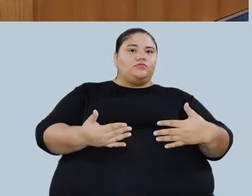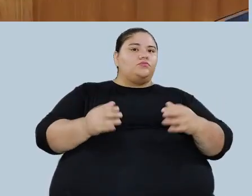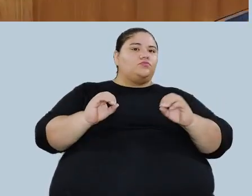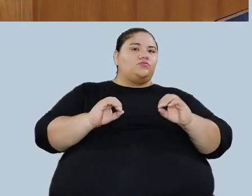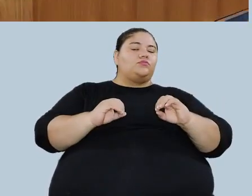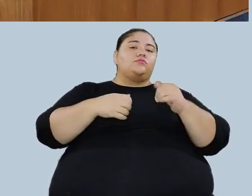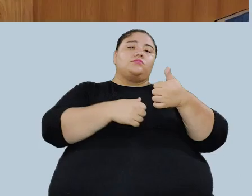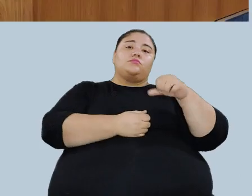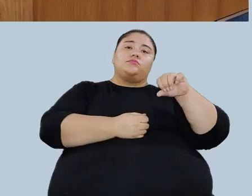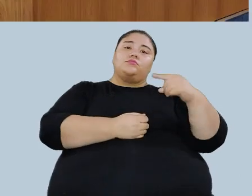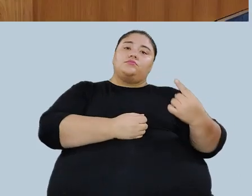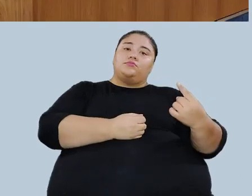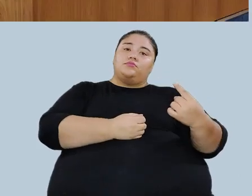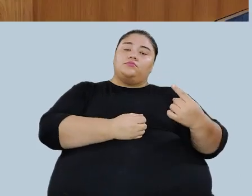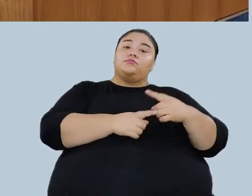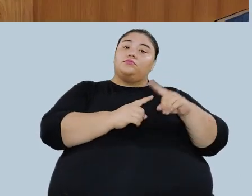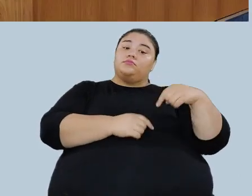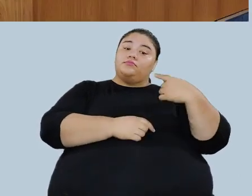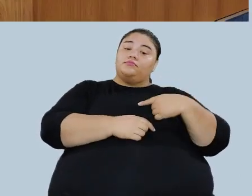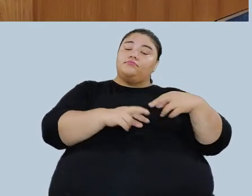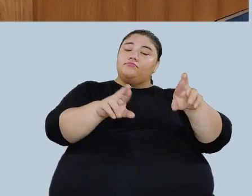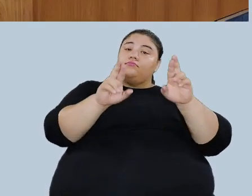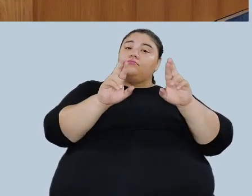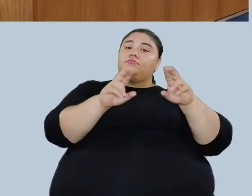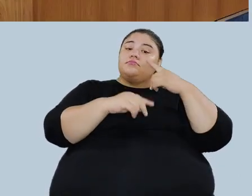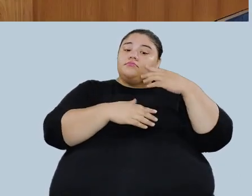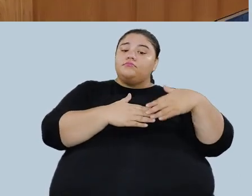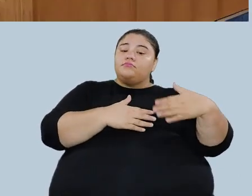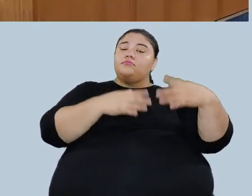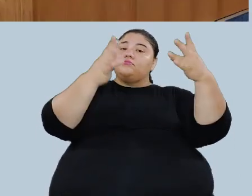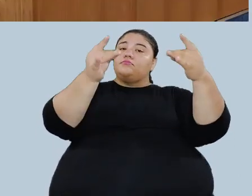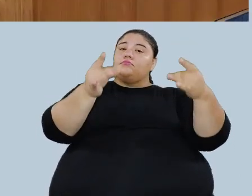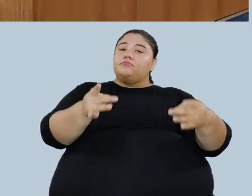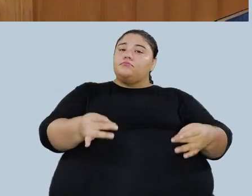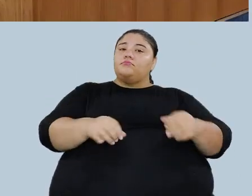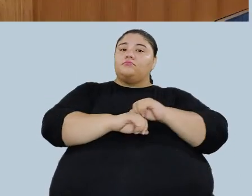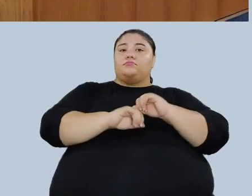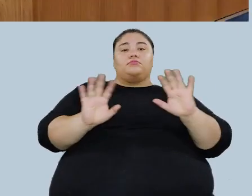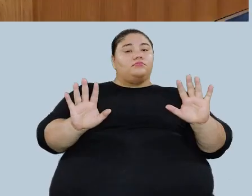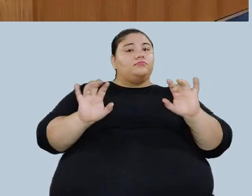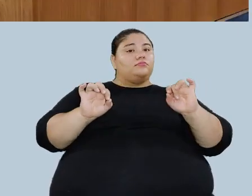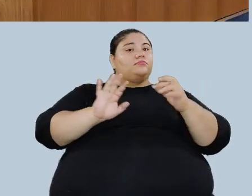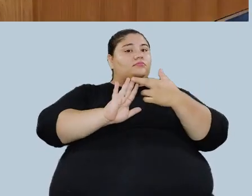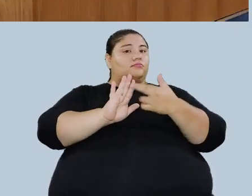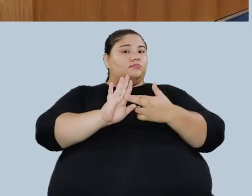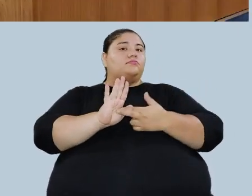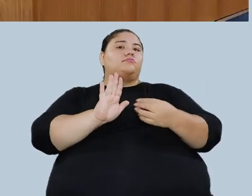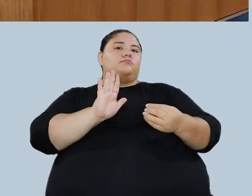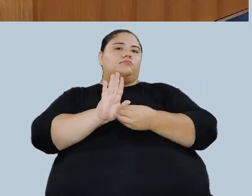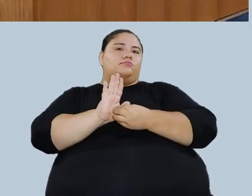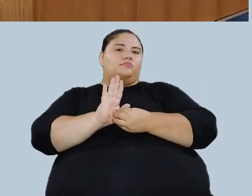no 191 e que nós esperamos ver muito claro e bem demarcado na regulamentação.